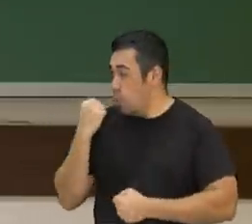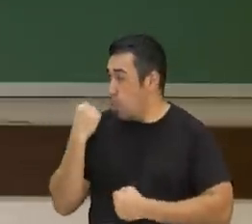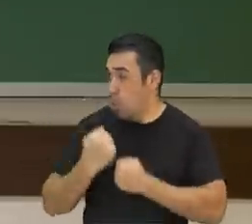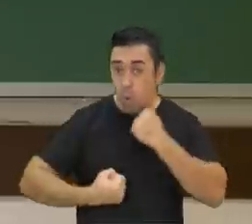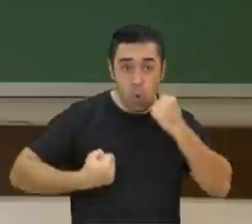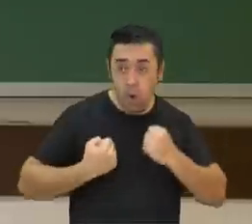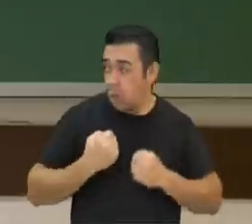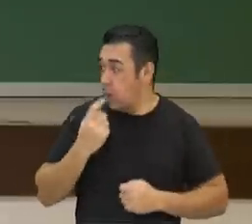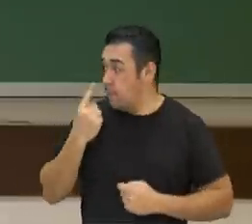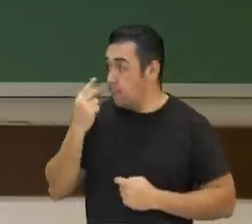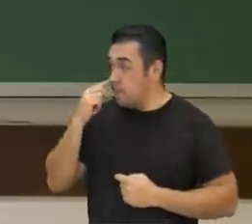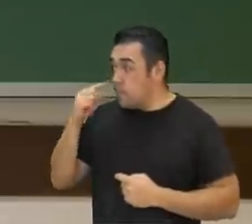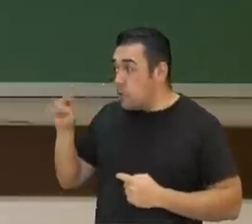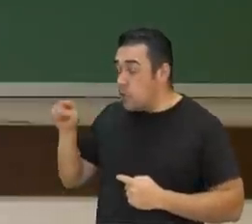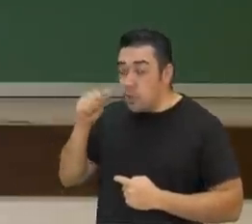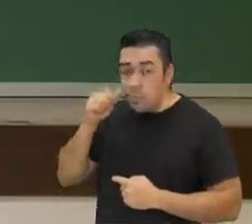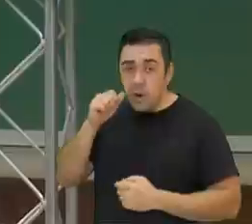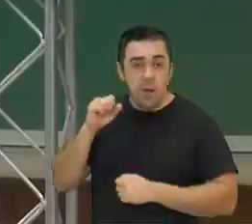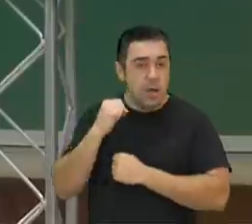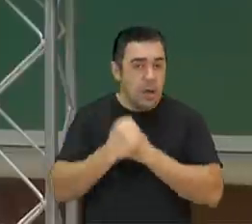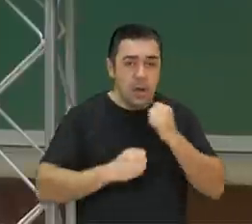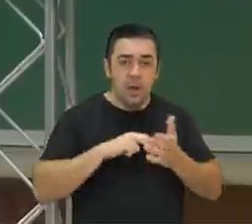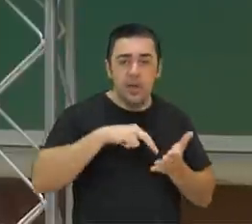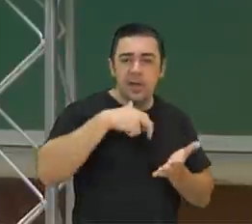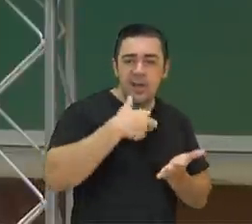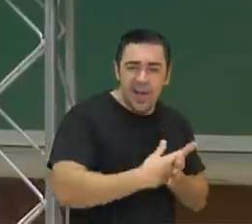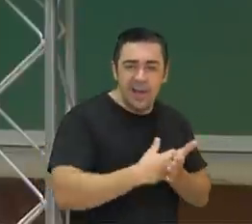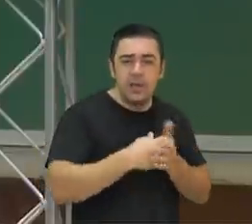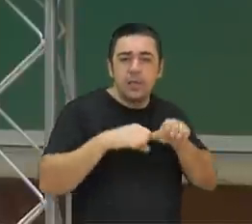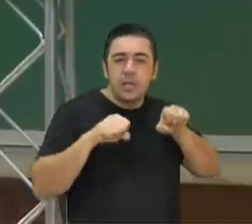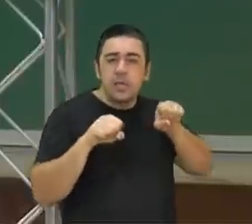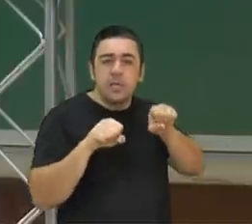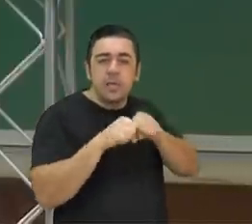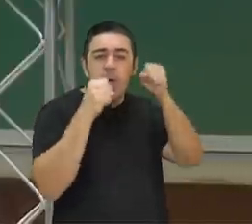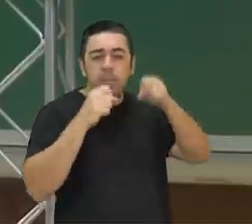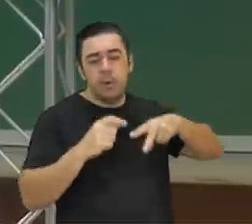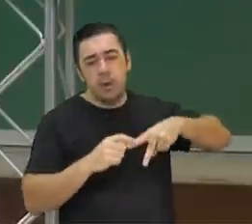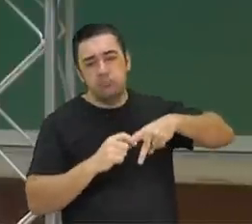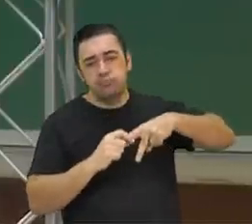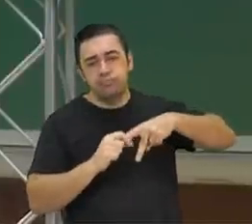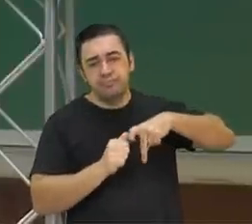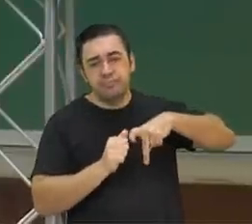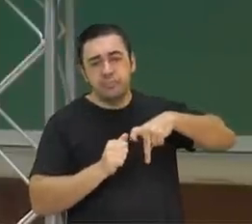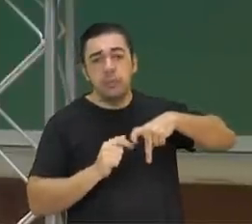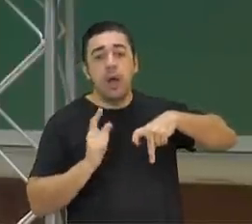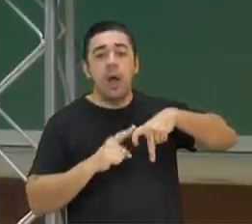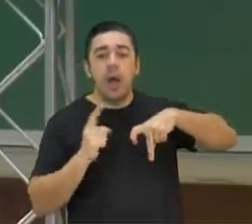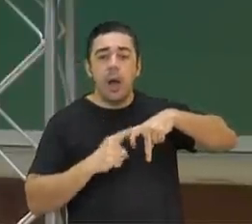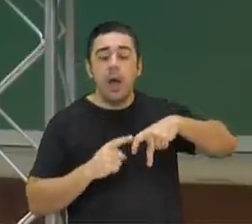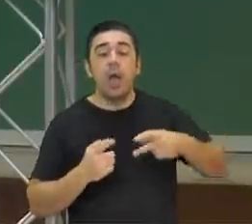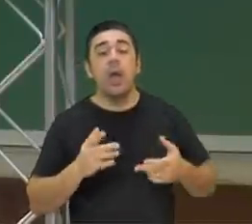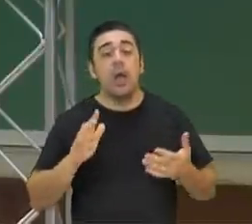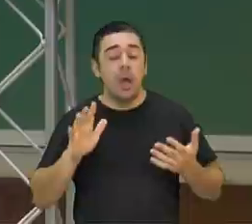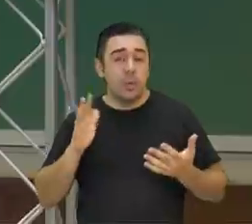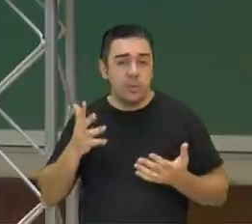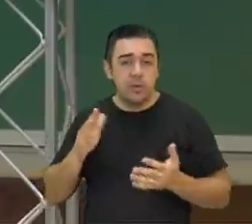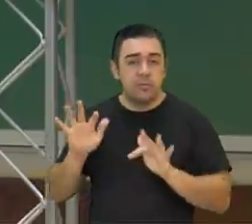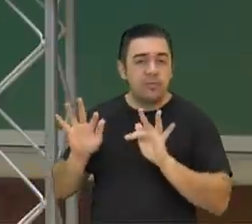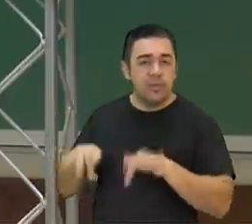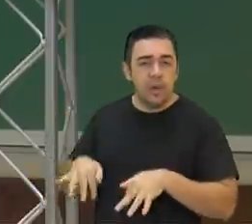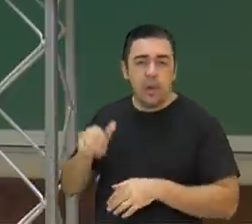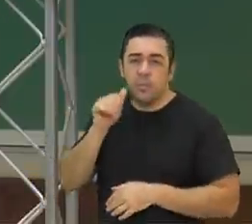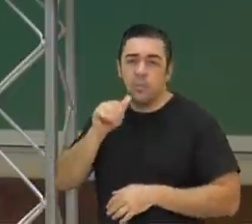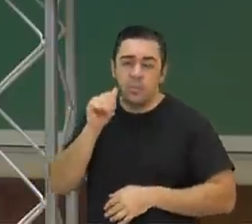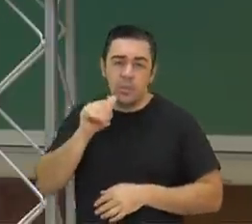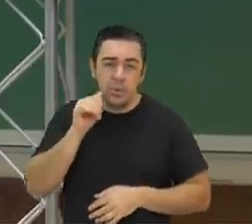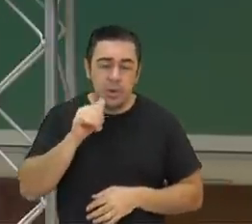quando vê que ela chega, ele acaba caindo e quebrando a perna. Né? E aqui a gente tem o final do conto. Né? Então, em vez